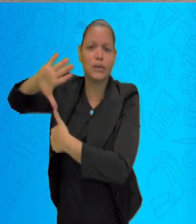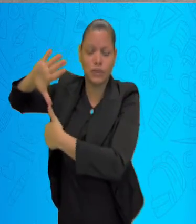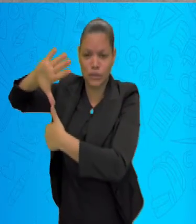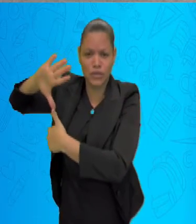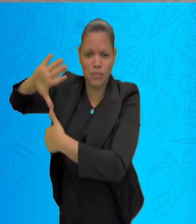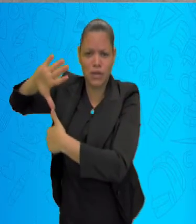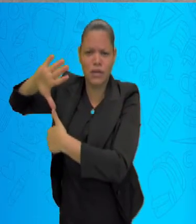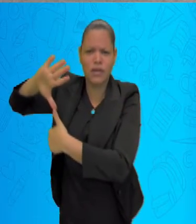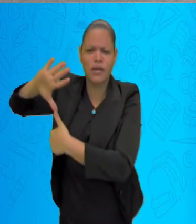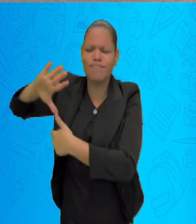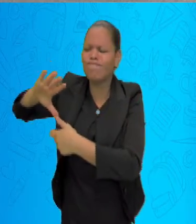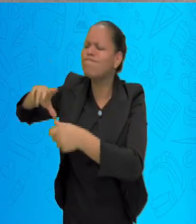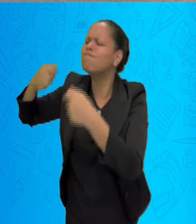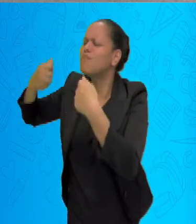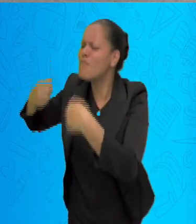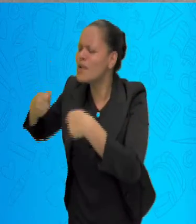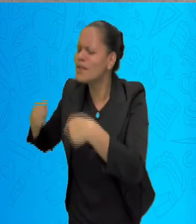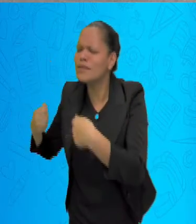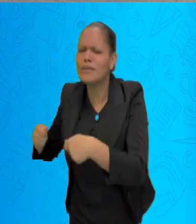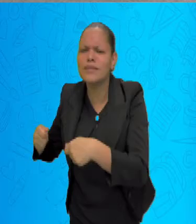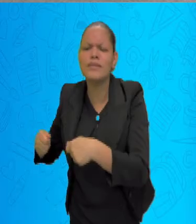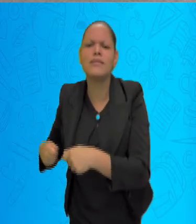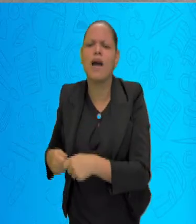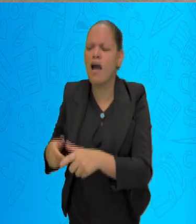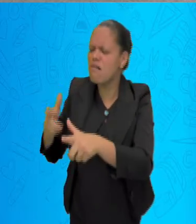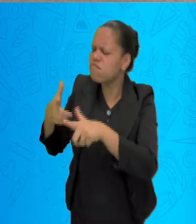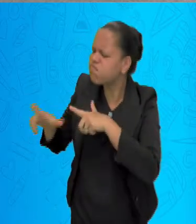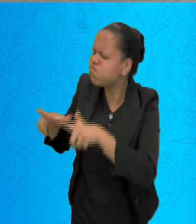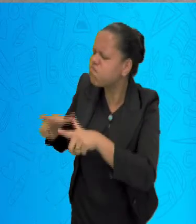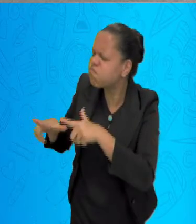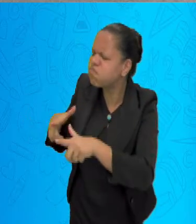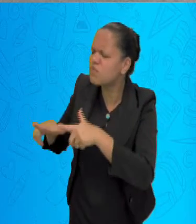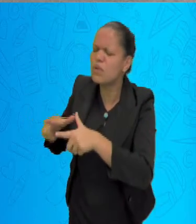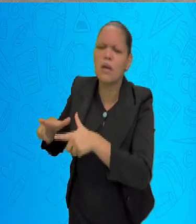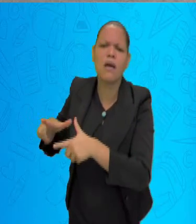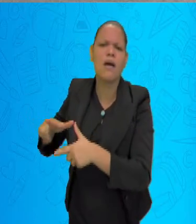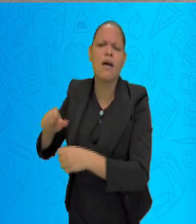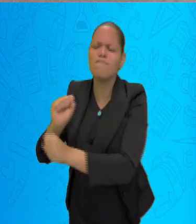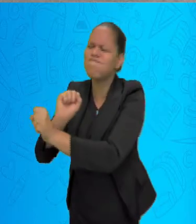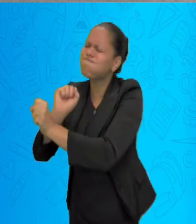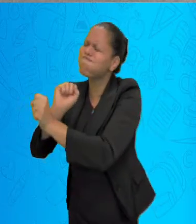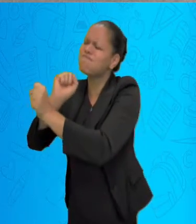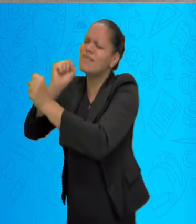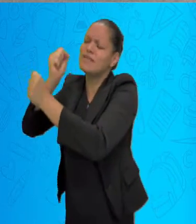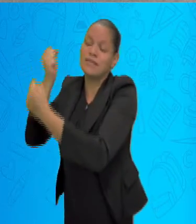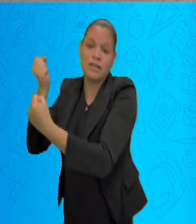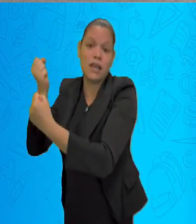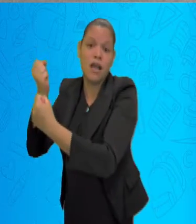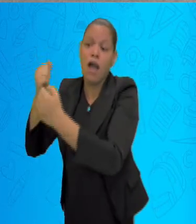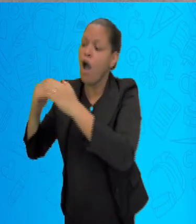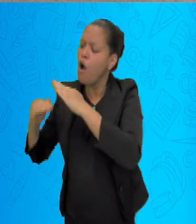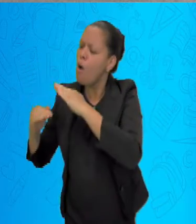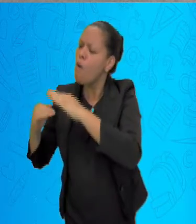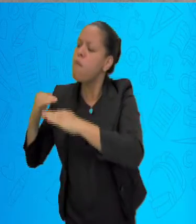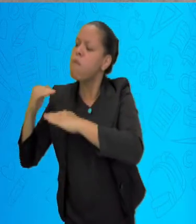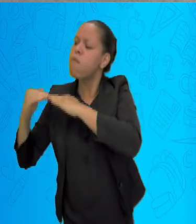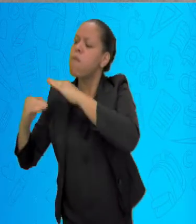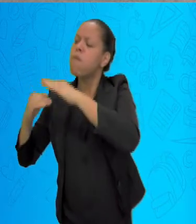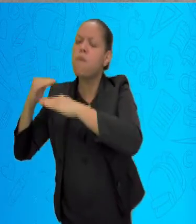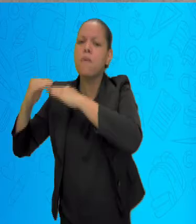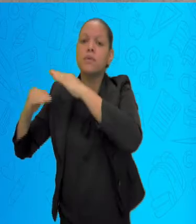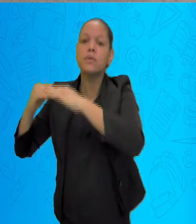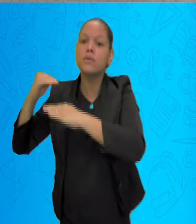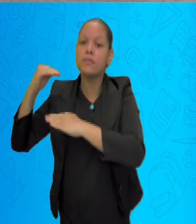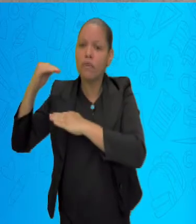maciçamente deste tipo de mão de obra. Desenvolver sua economia, principalmente na porção